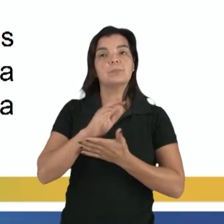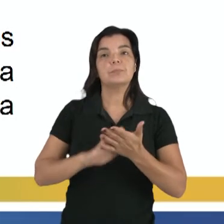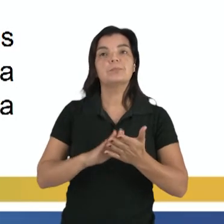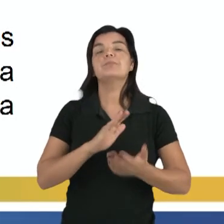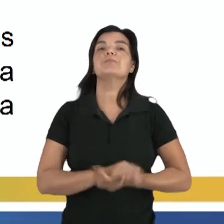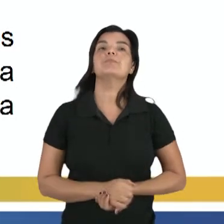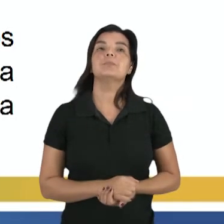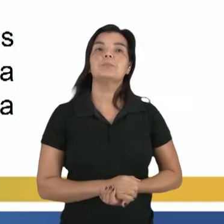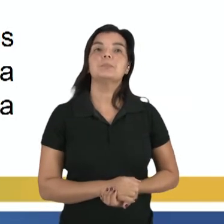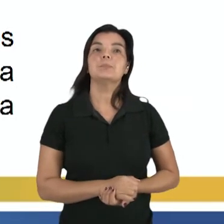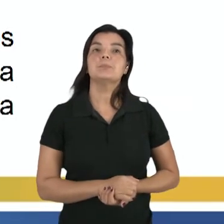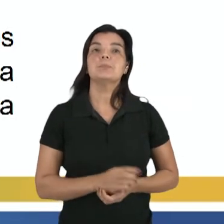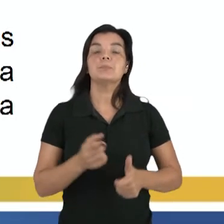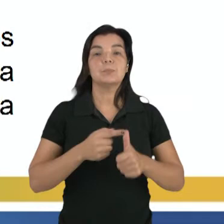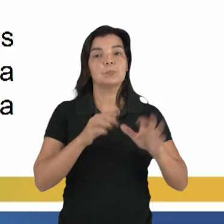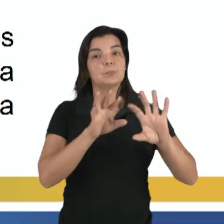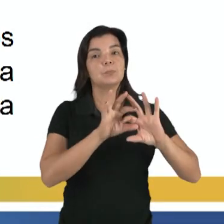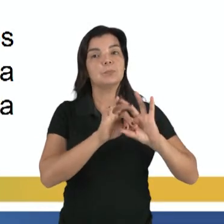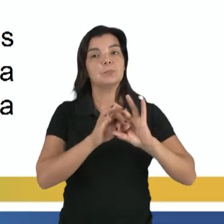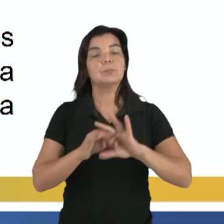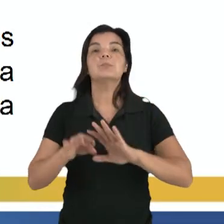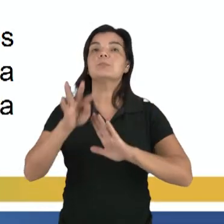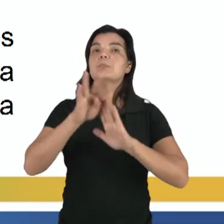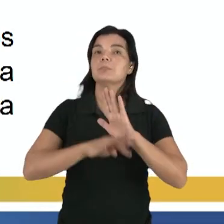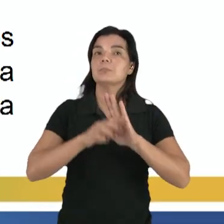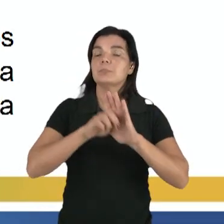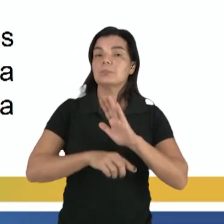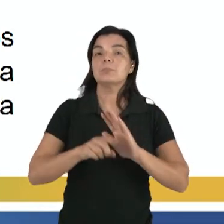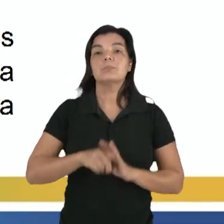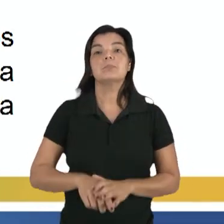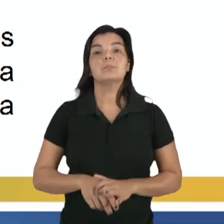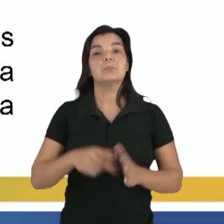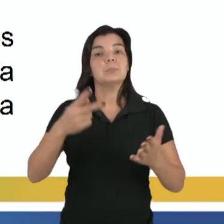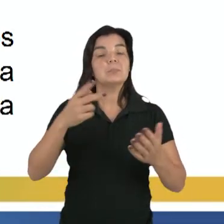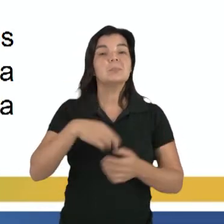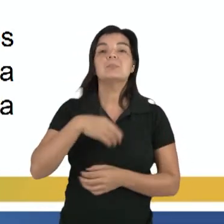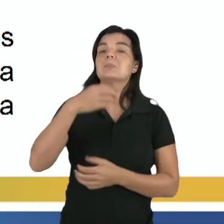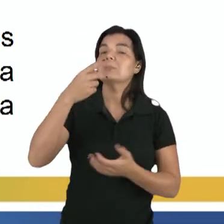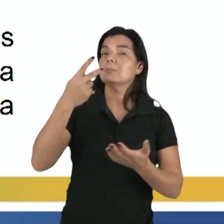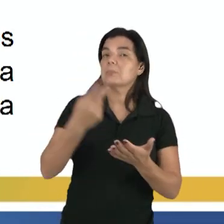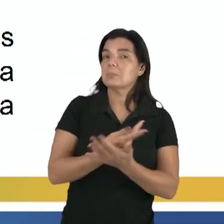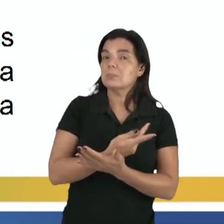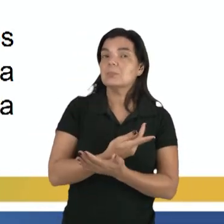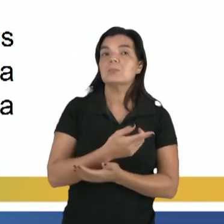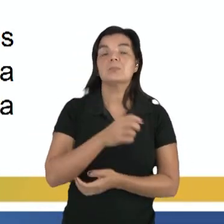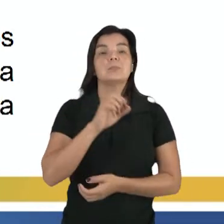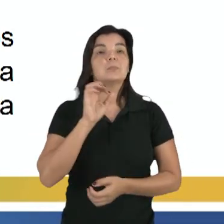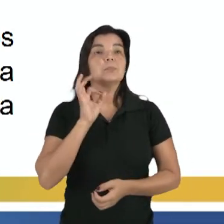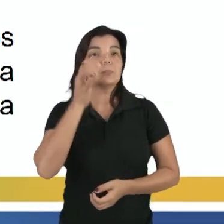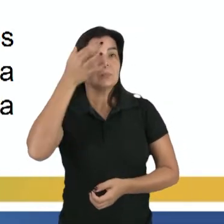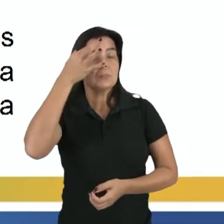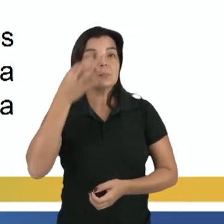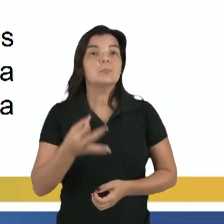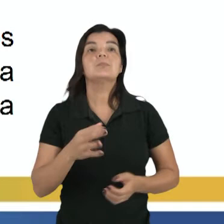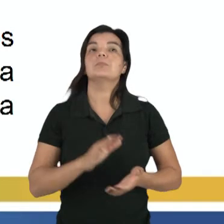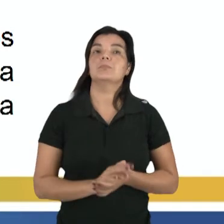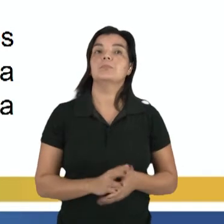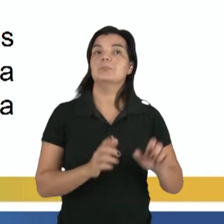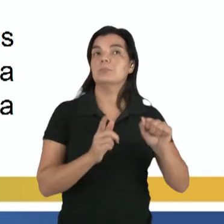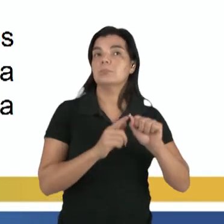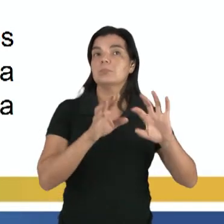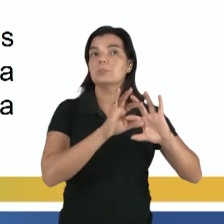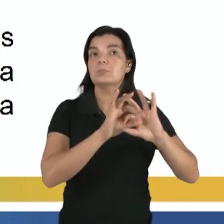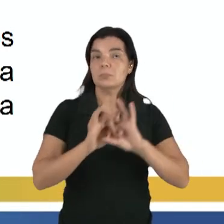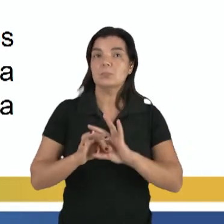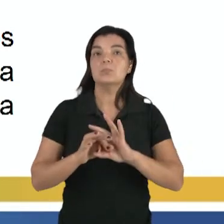para o nosso exercitando. Sobre a coerência textual, é incorreto afirmar: A. A coerência